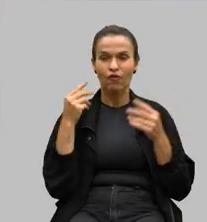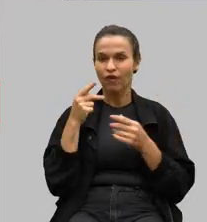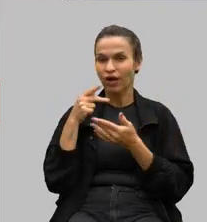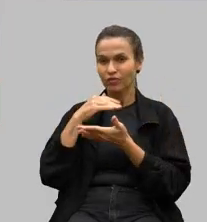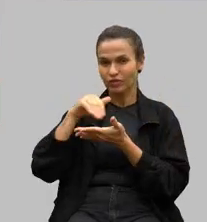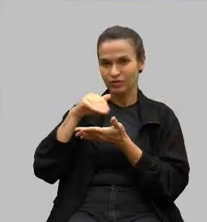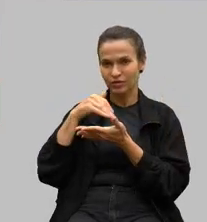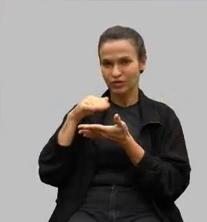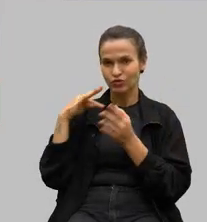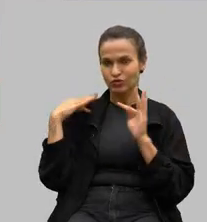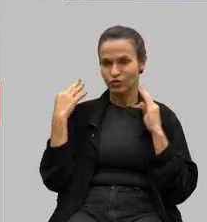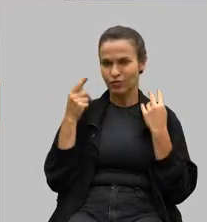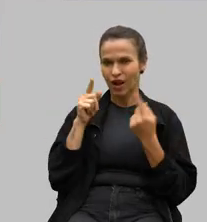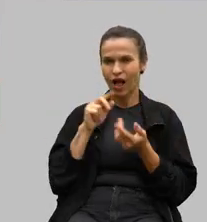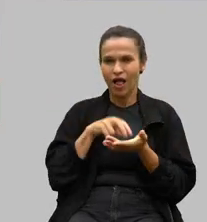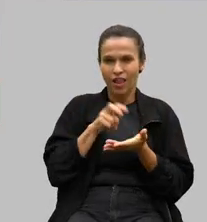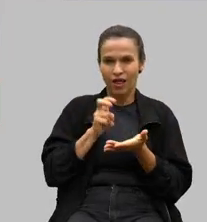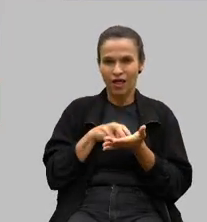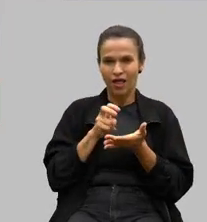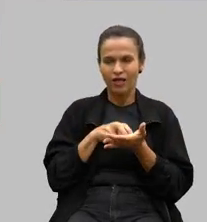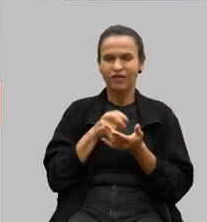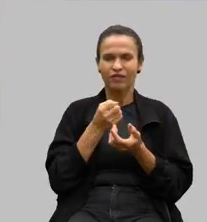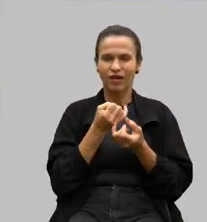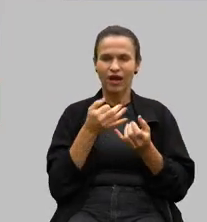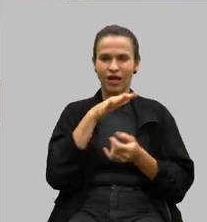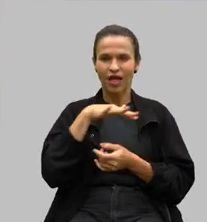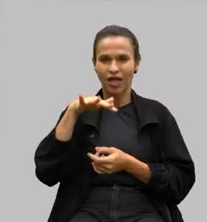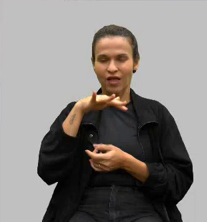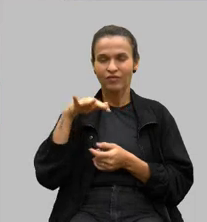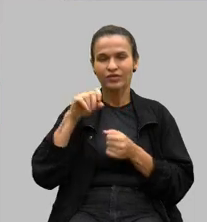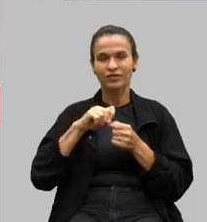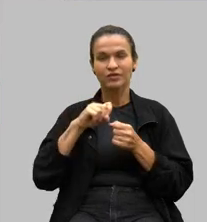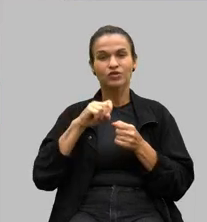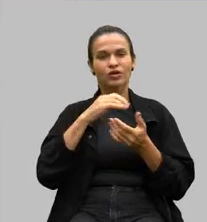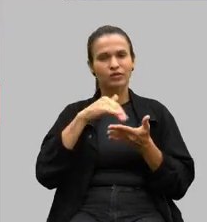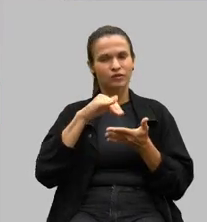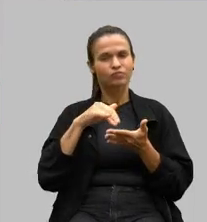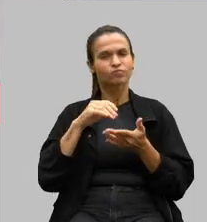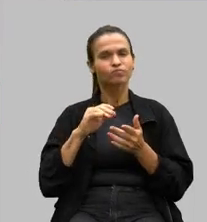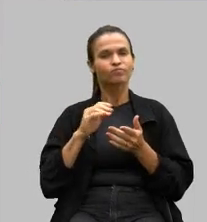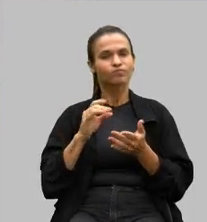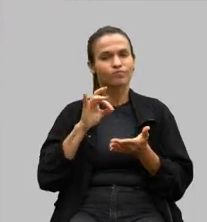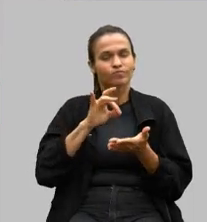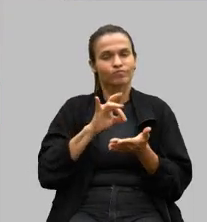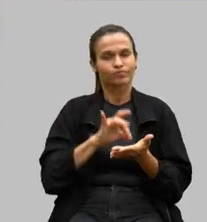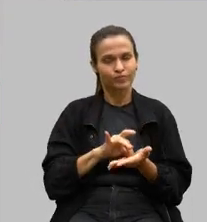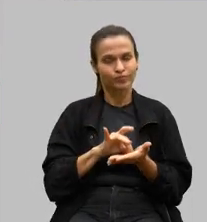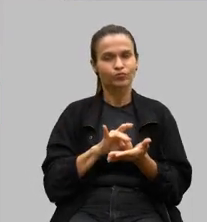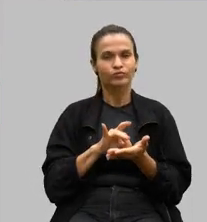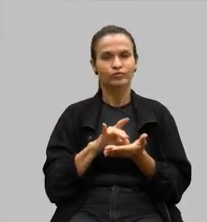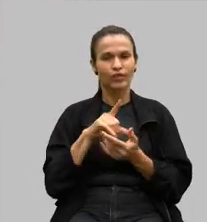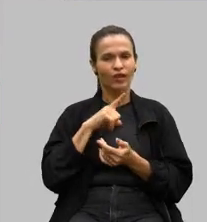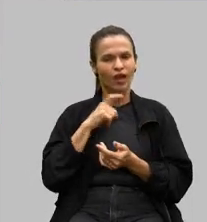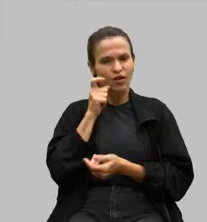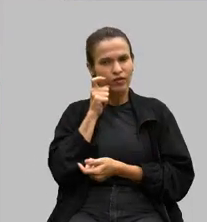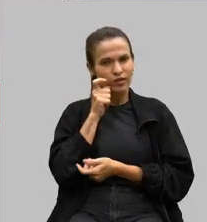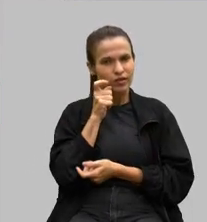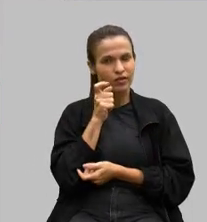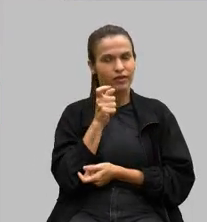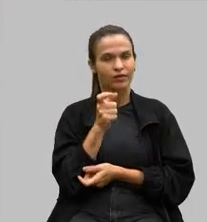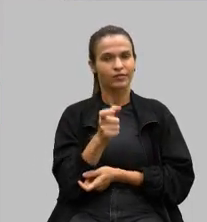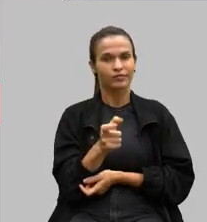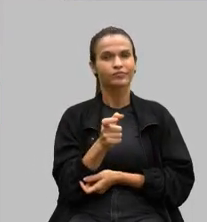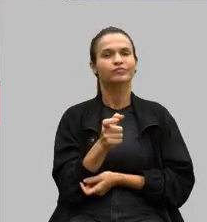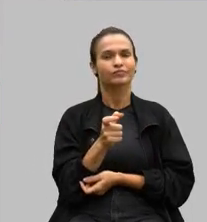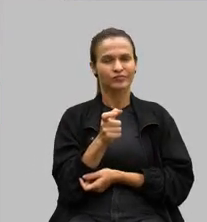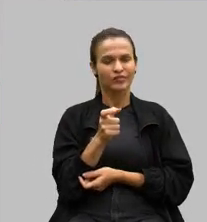animado Washington muita região fazendo com que os secretários realmente busquem eh